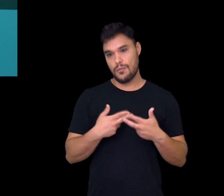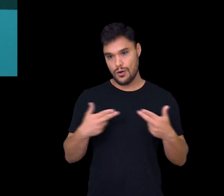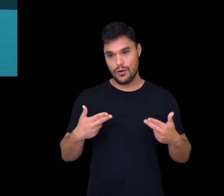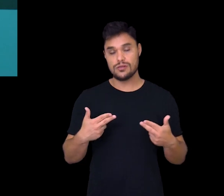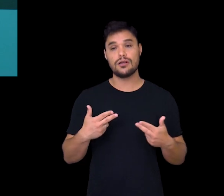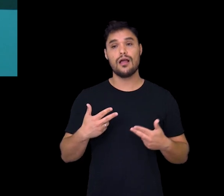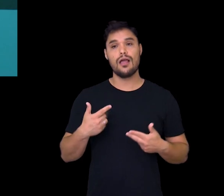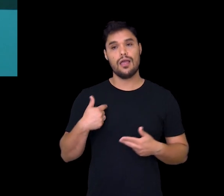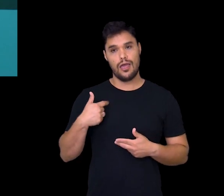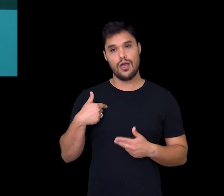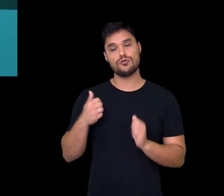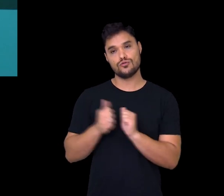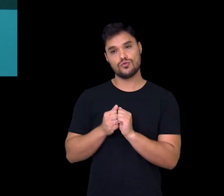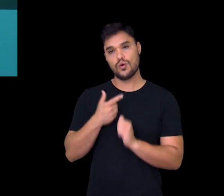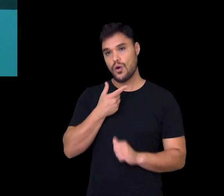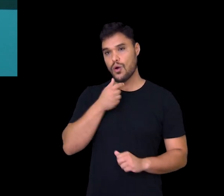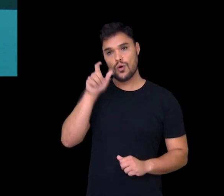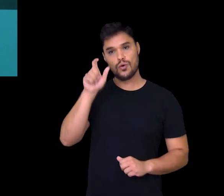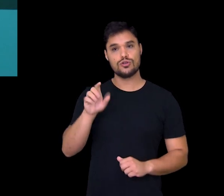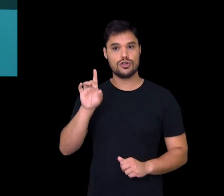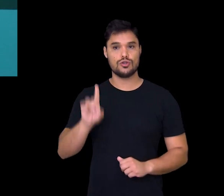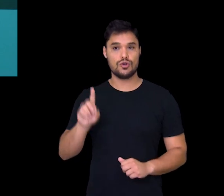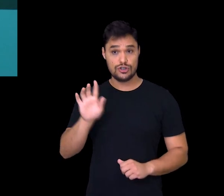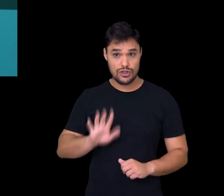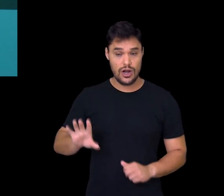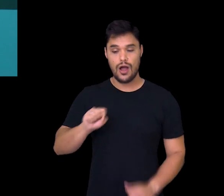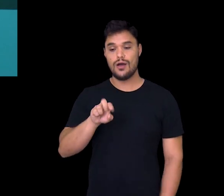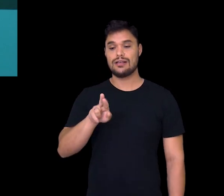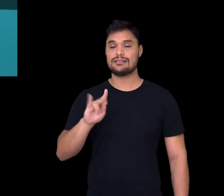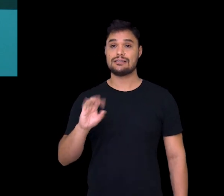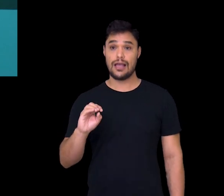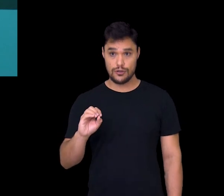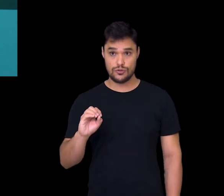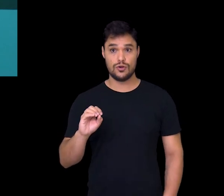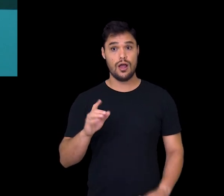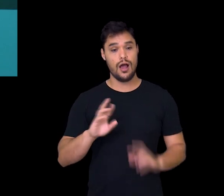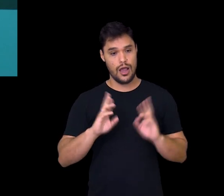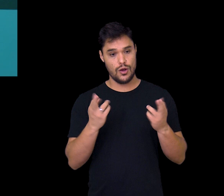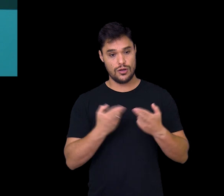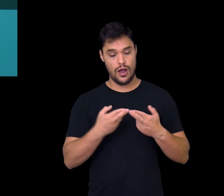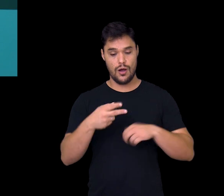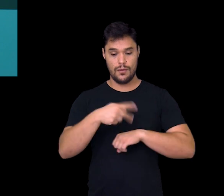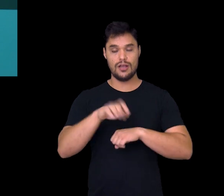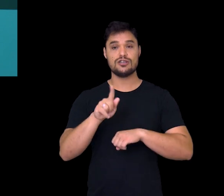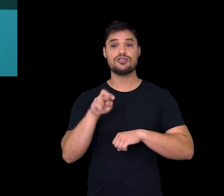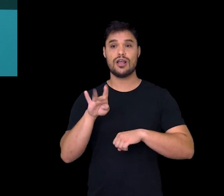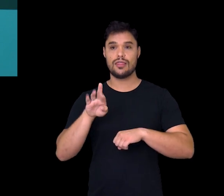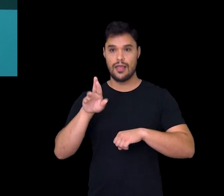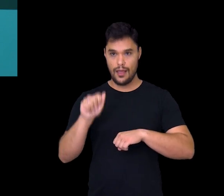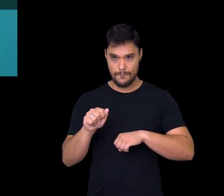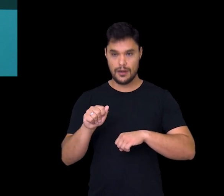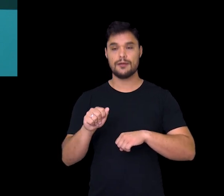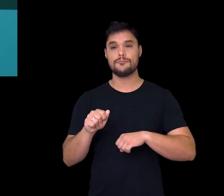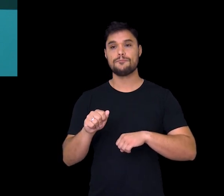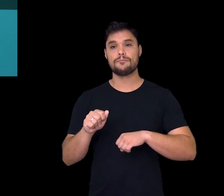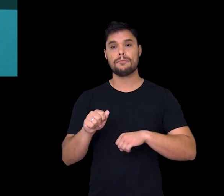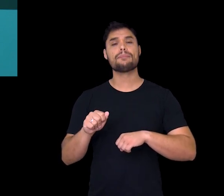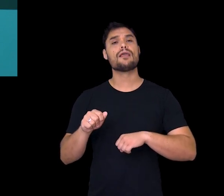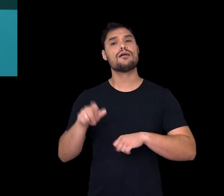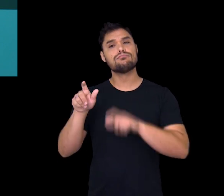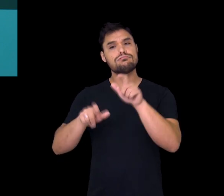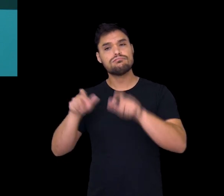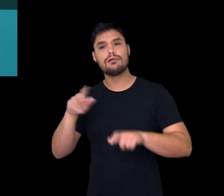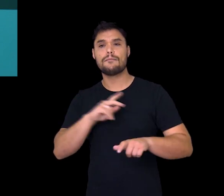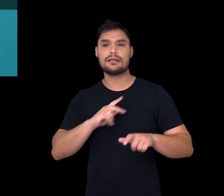o diretor-geral, na época, o Dr. Sérgio Sampaio, numa reunião que houve em Genebra. Era uma reunião para os presidentes de parlamento do